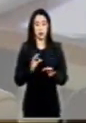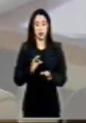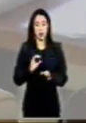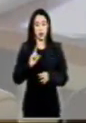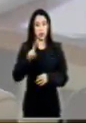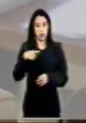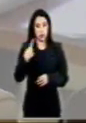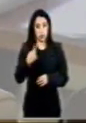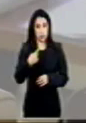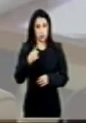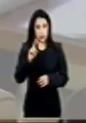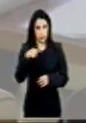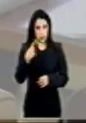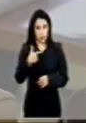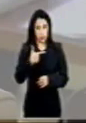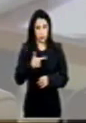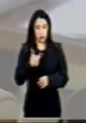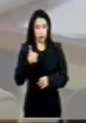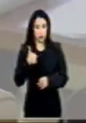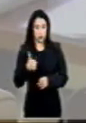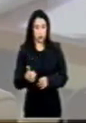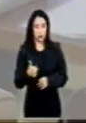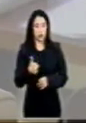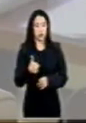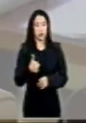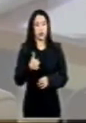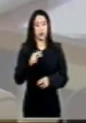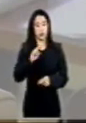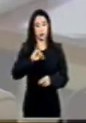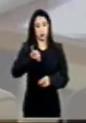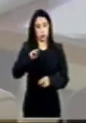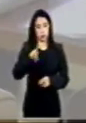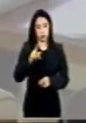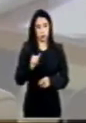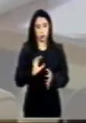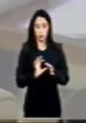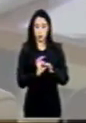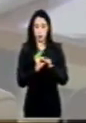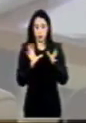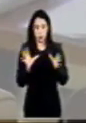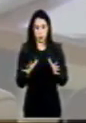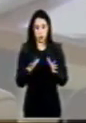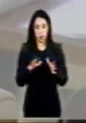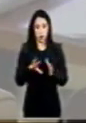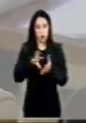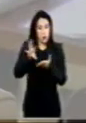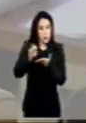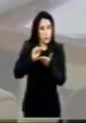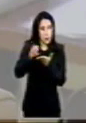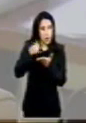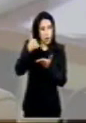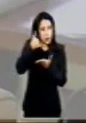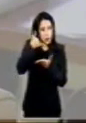21 de julho, autorizou a interceptação telefônica, ponderando a